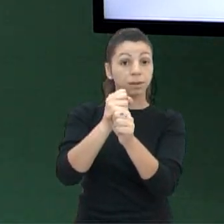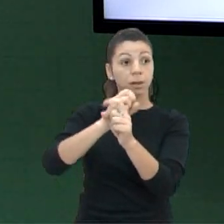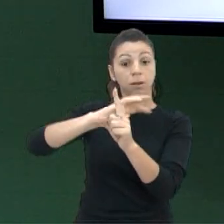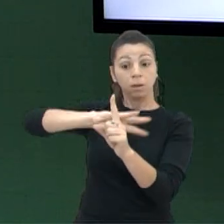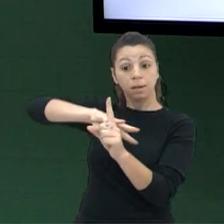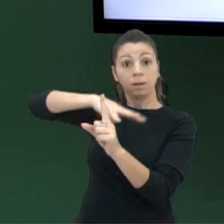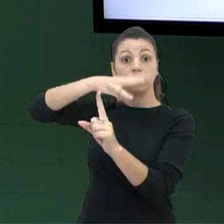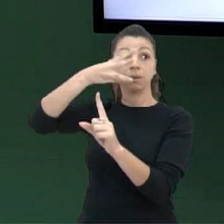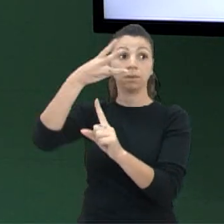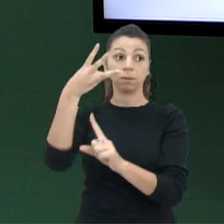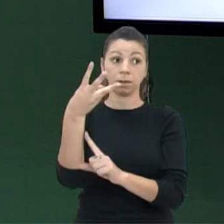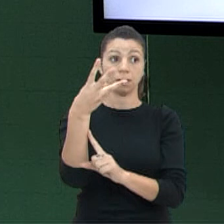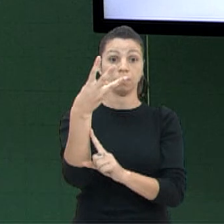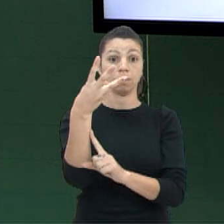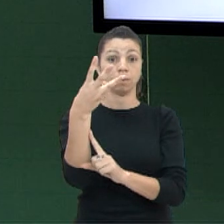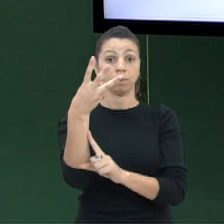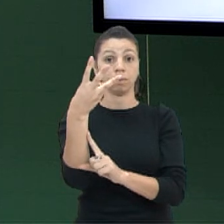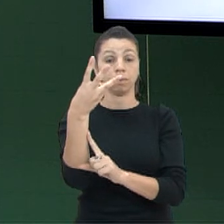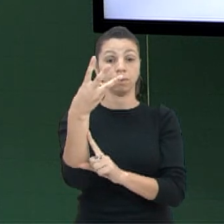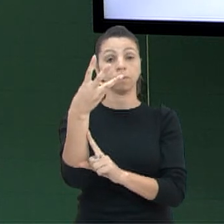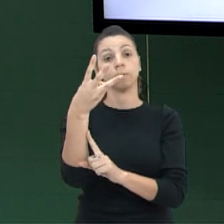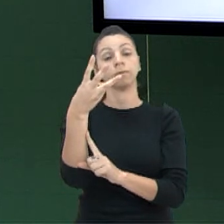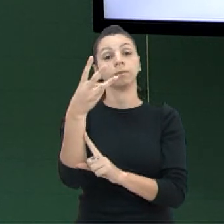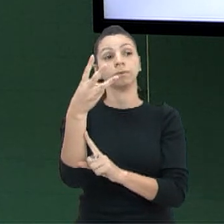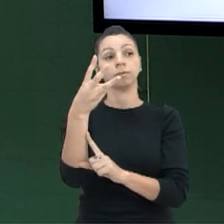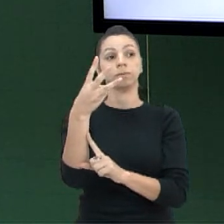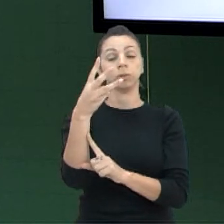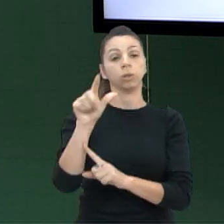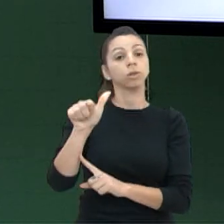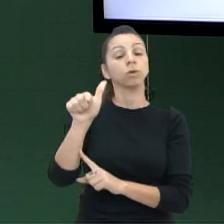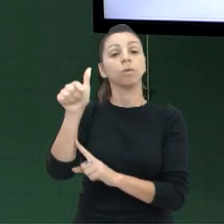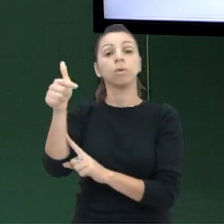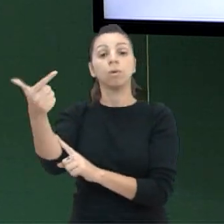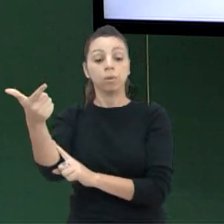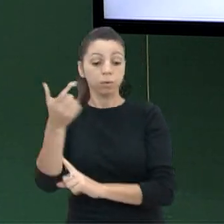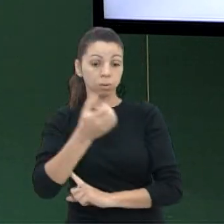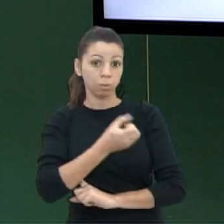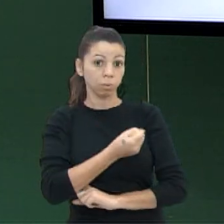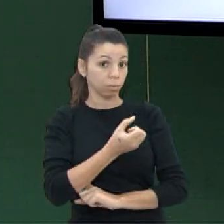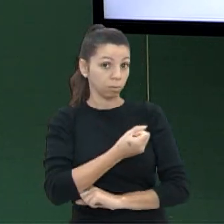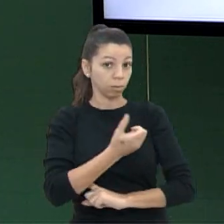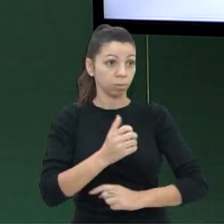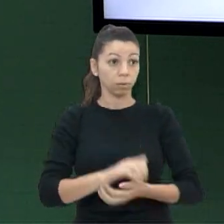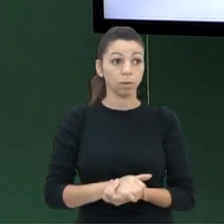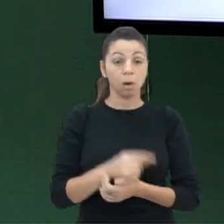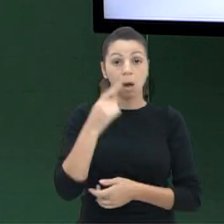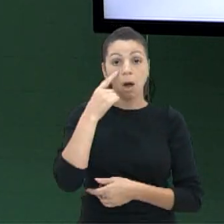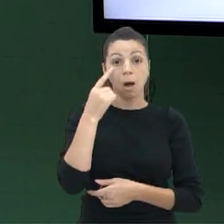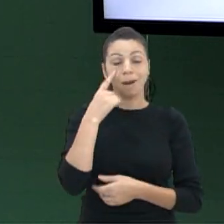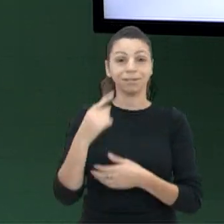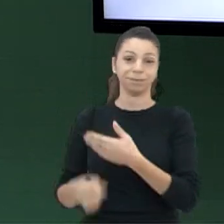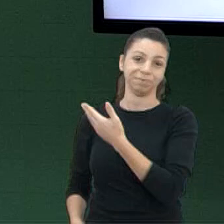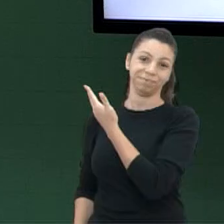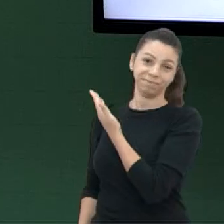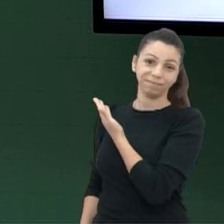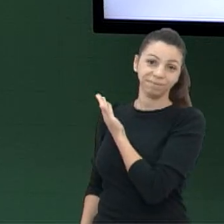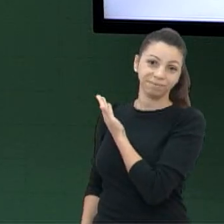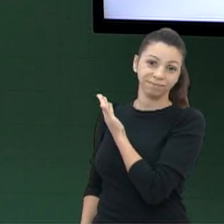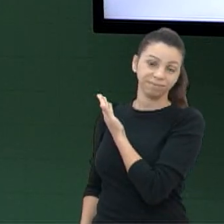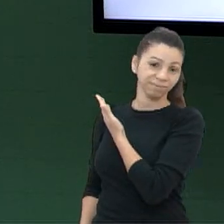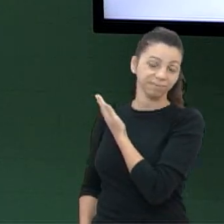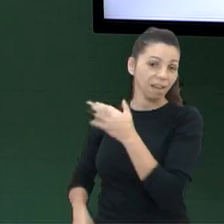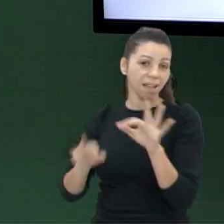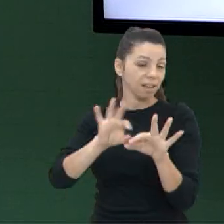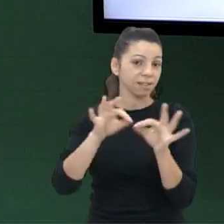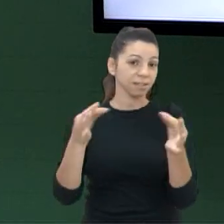de outro número real, ao triplo de outro número real. É isso aqui que eu quero. Eu não estou pedindo